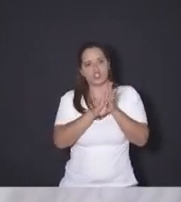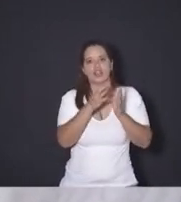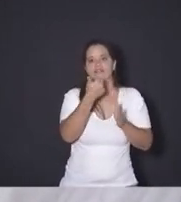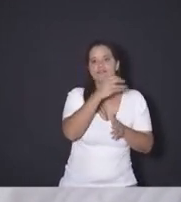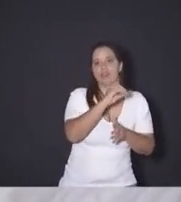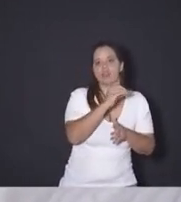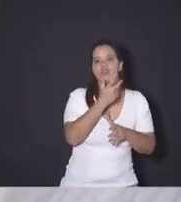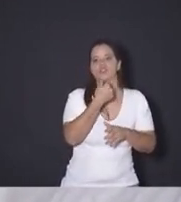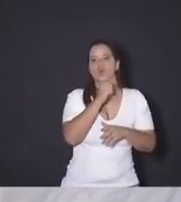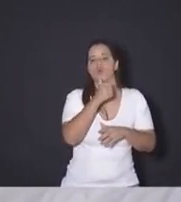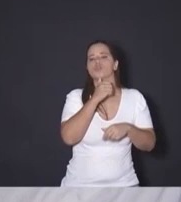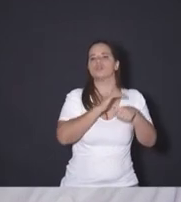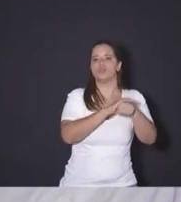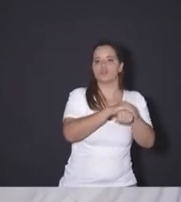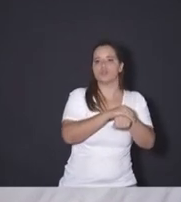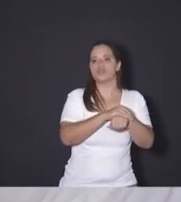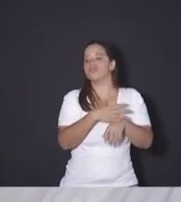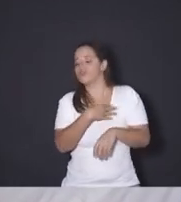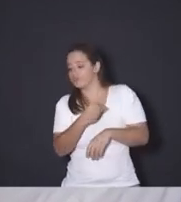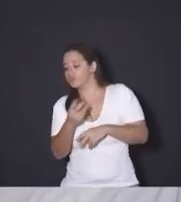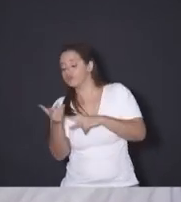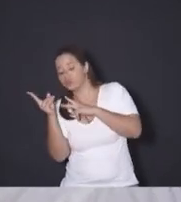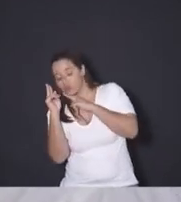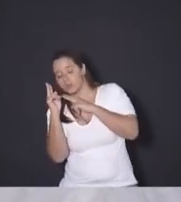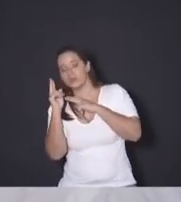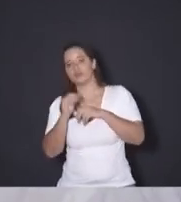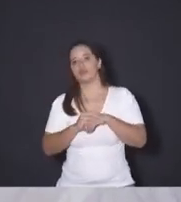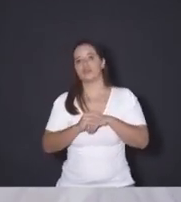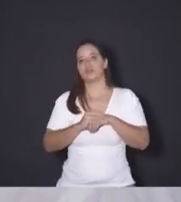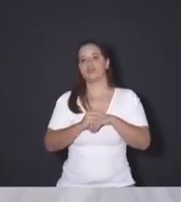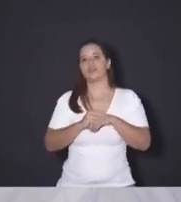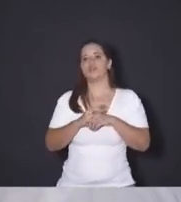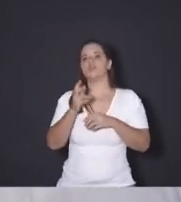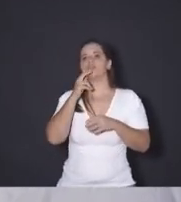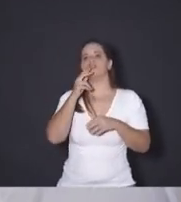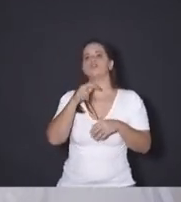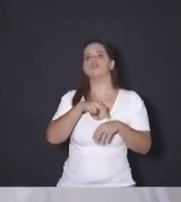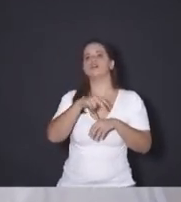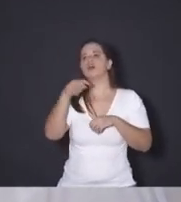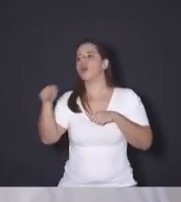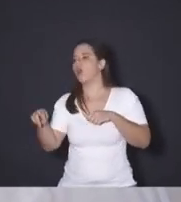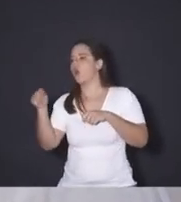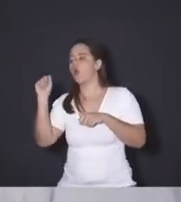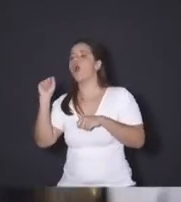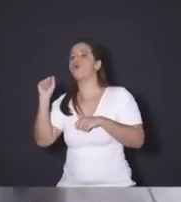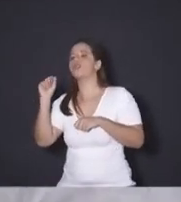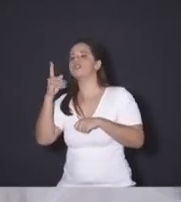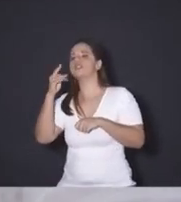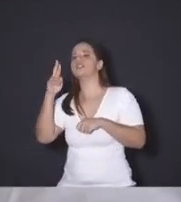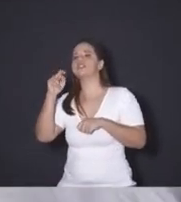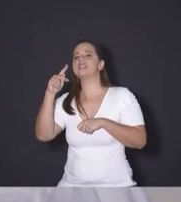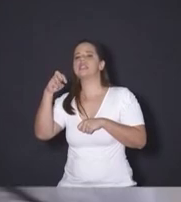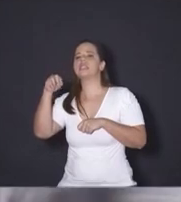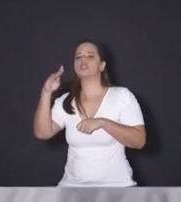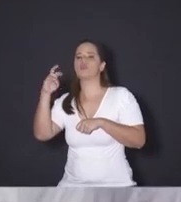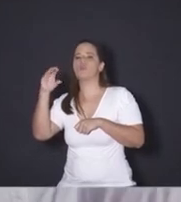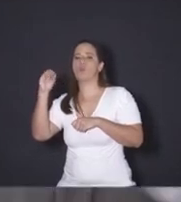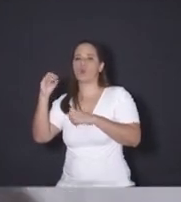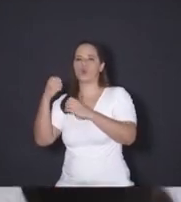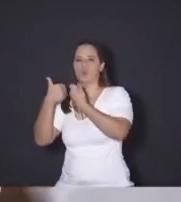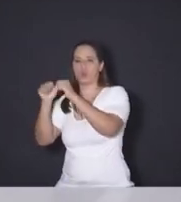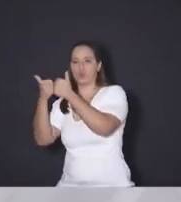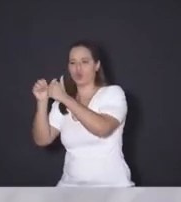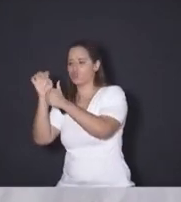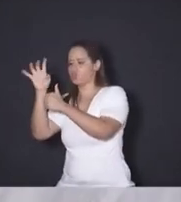noite seu filho tá dormindo e ela solta onde numa estação transbordo nesse lugar nós vamos colocar